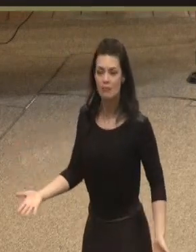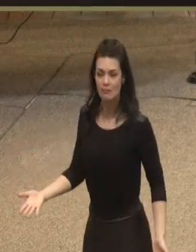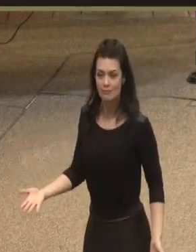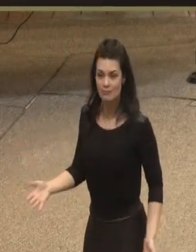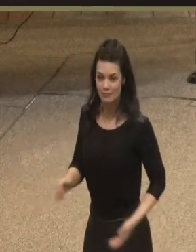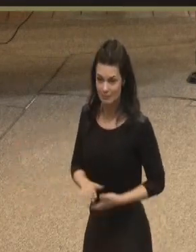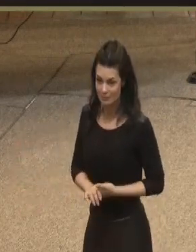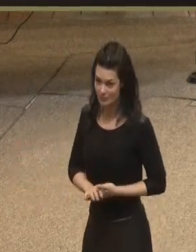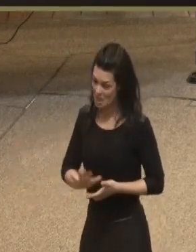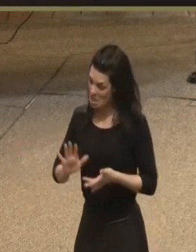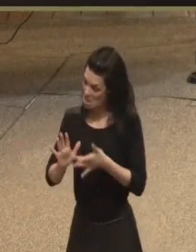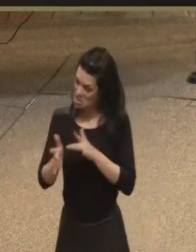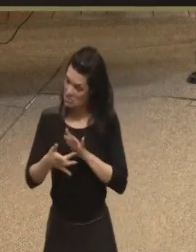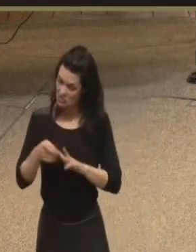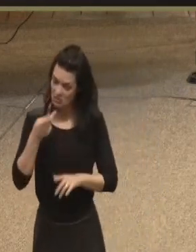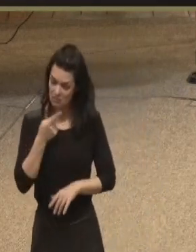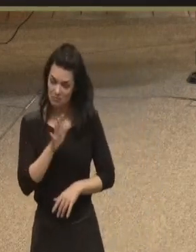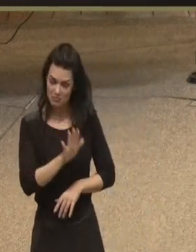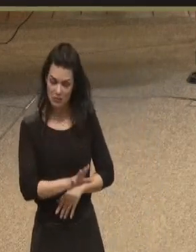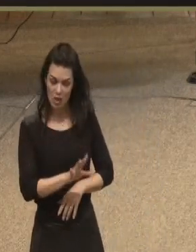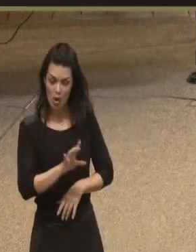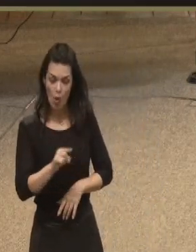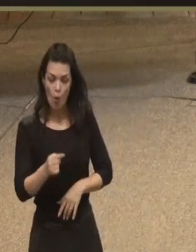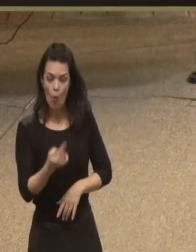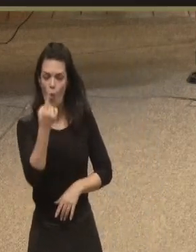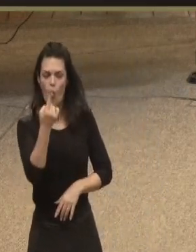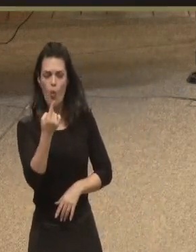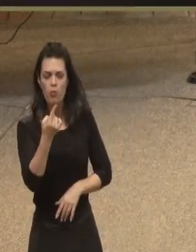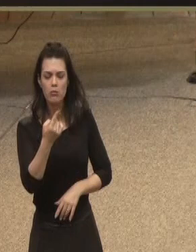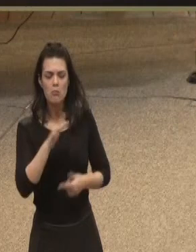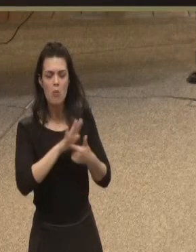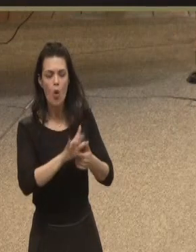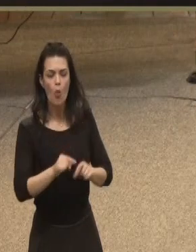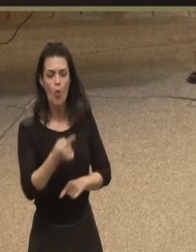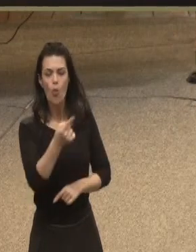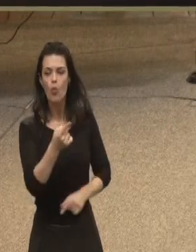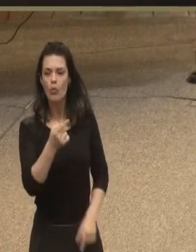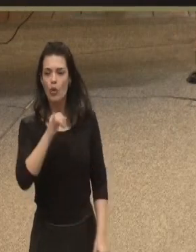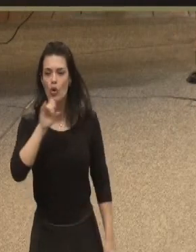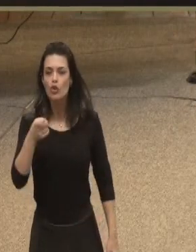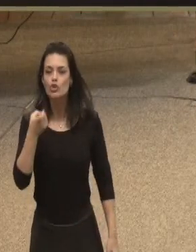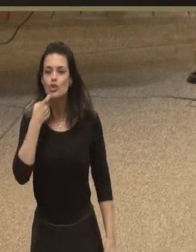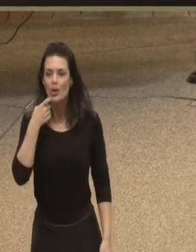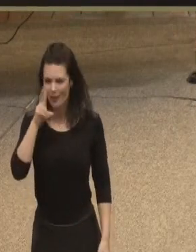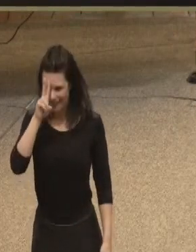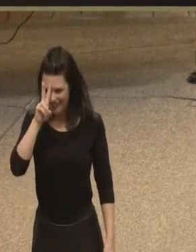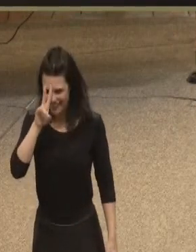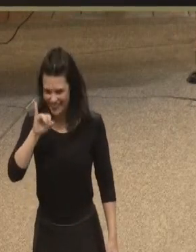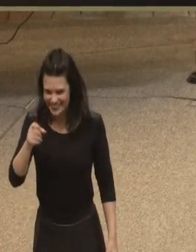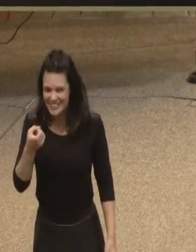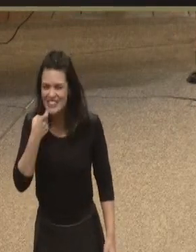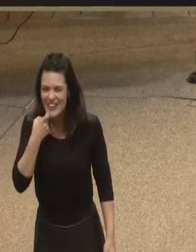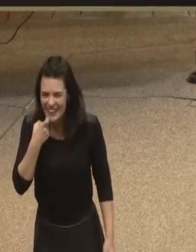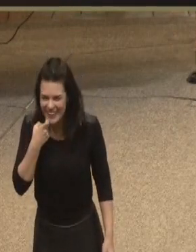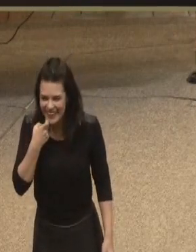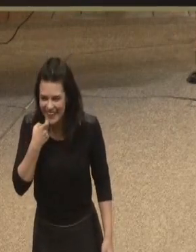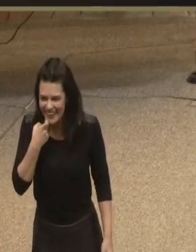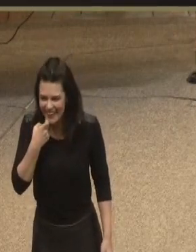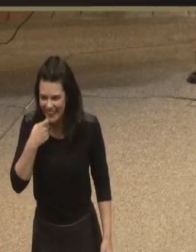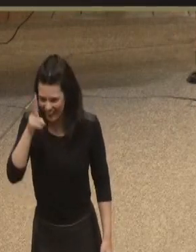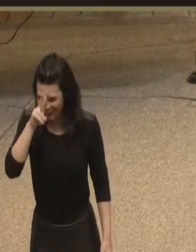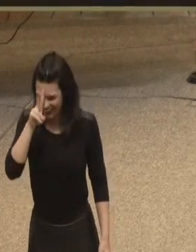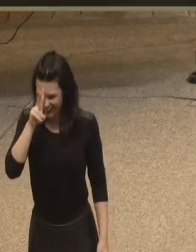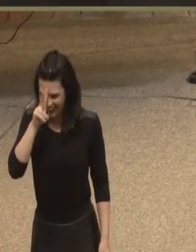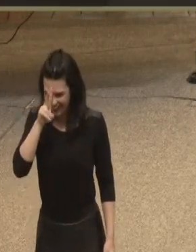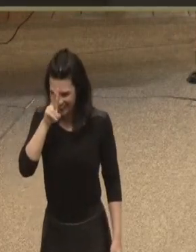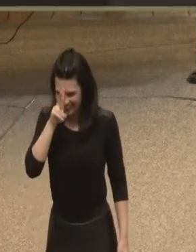não fosse o sinal de Jonas. Jonas, aquele profeta que passou 3 dias no ventre de um peixe.